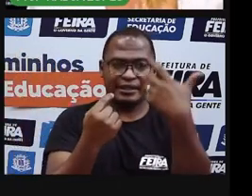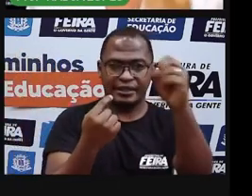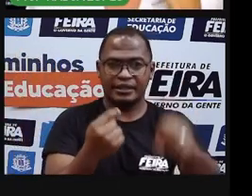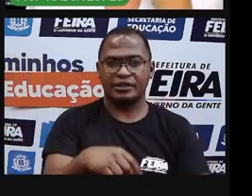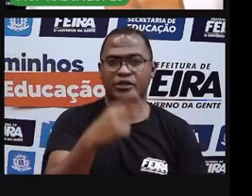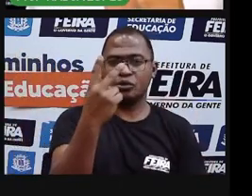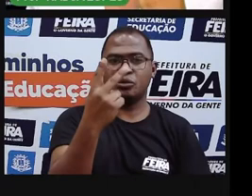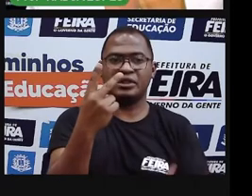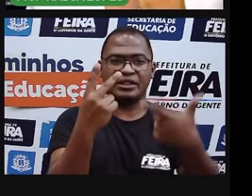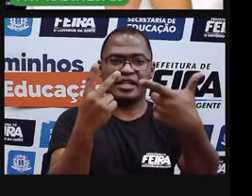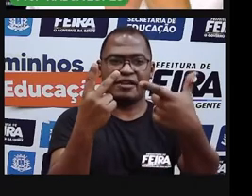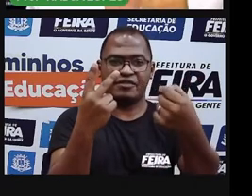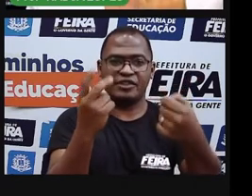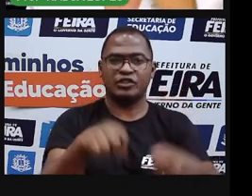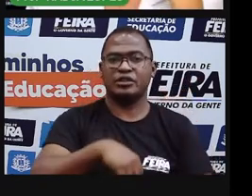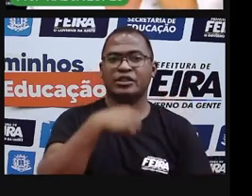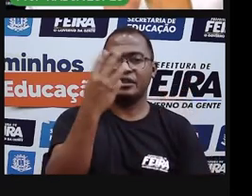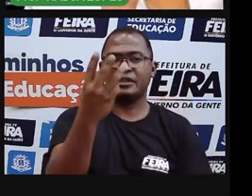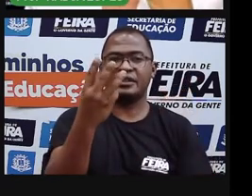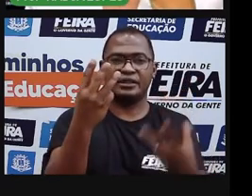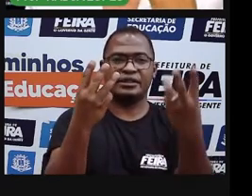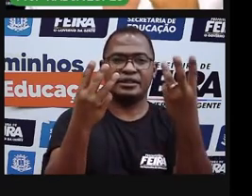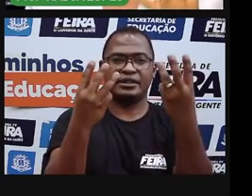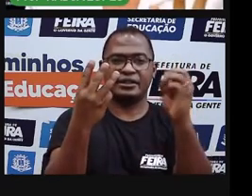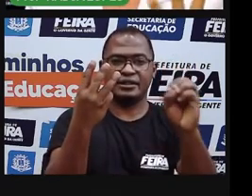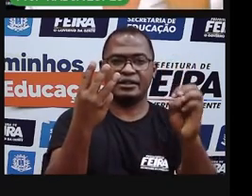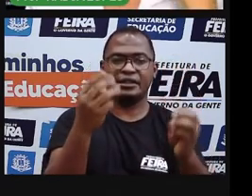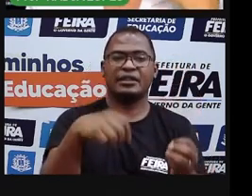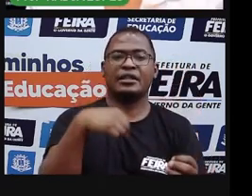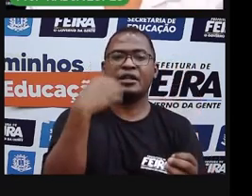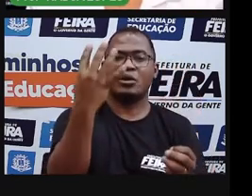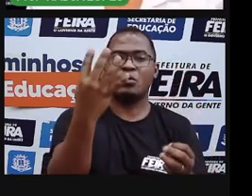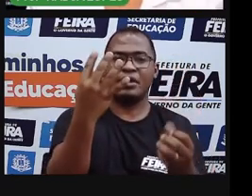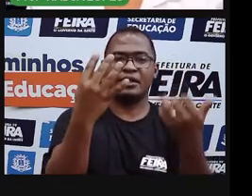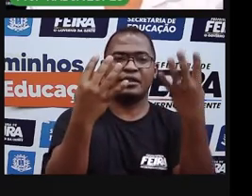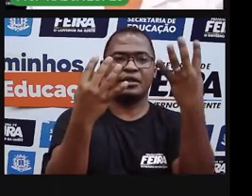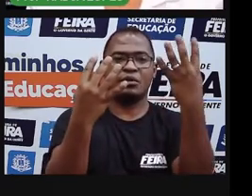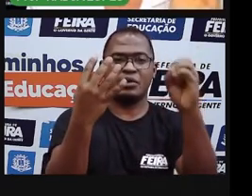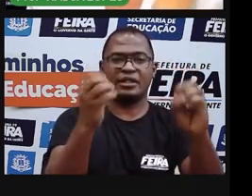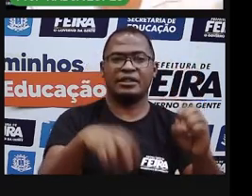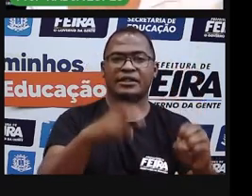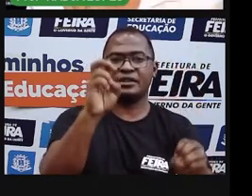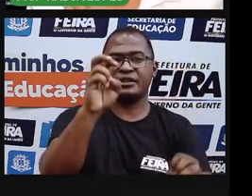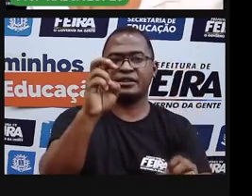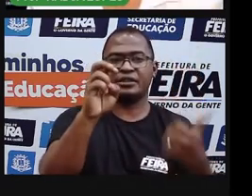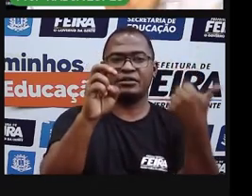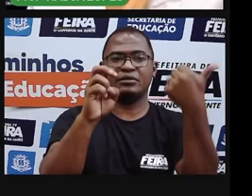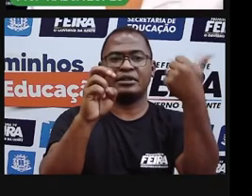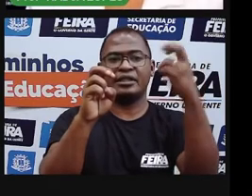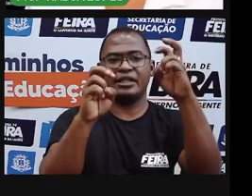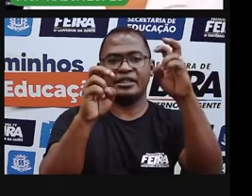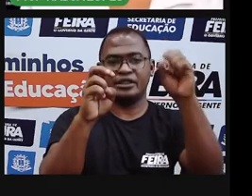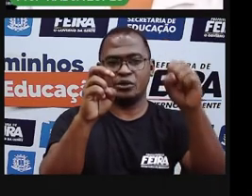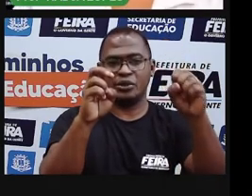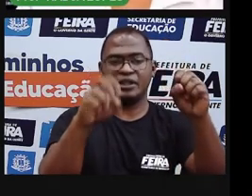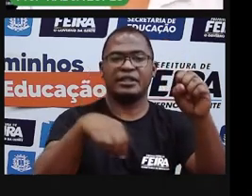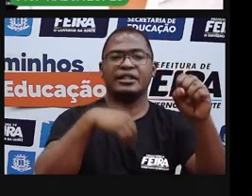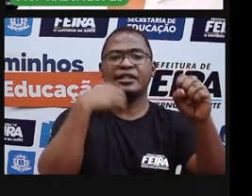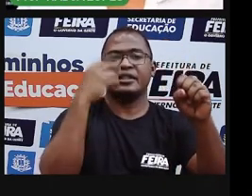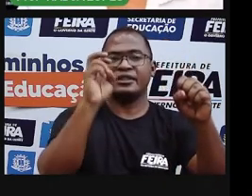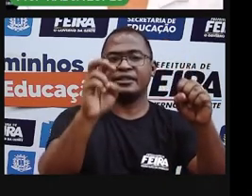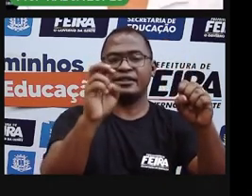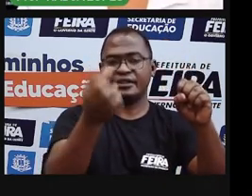dezenas são 23 dezenas 34 desenhos 40 50 50 e ai cônjuges ou gente